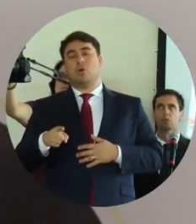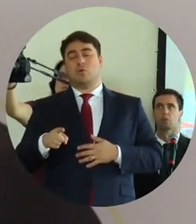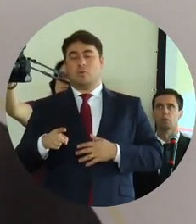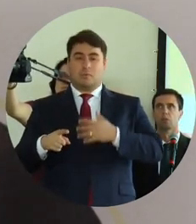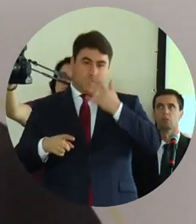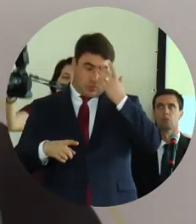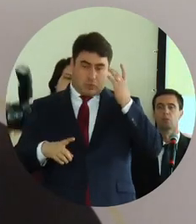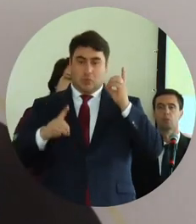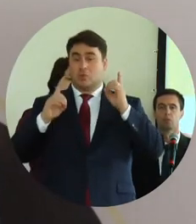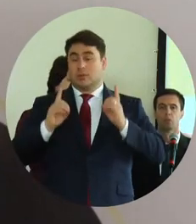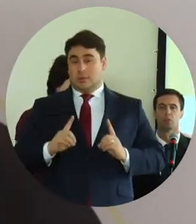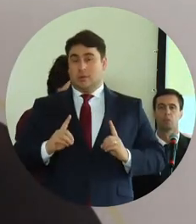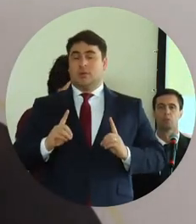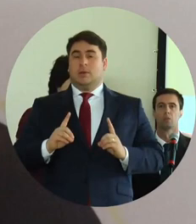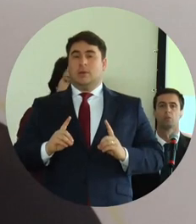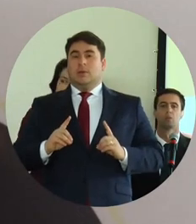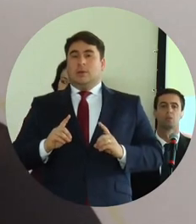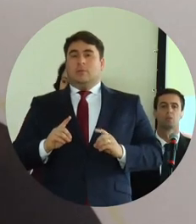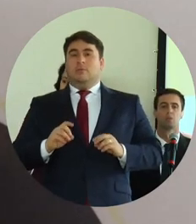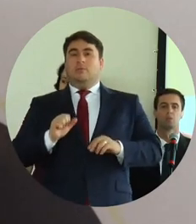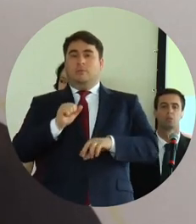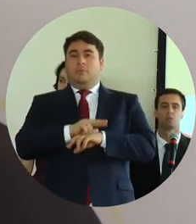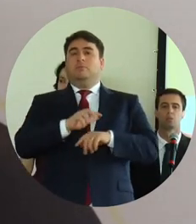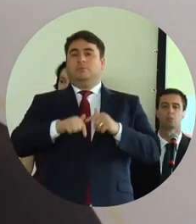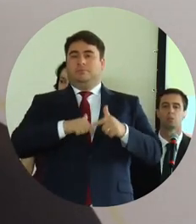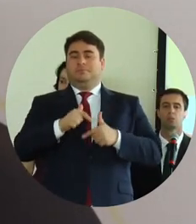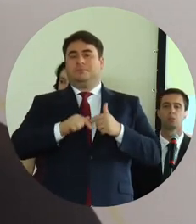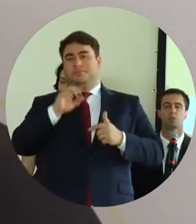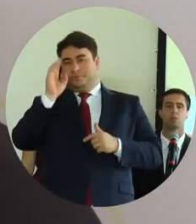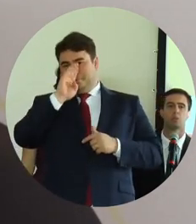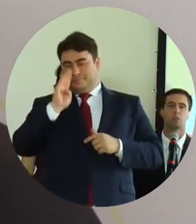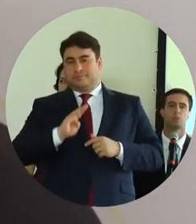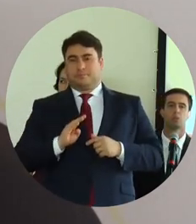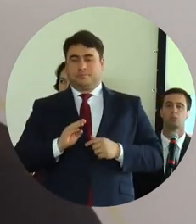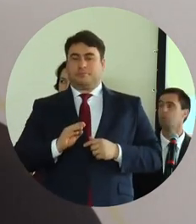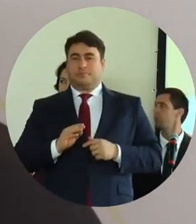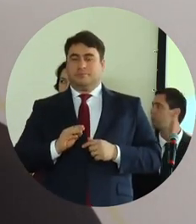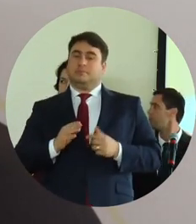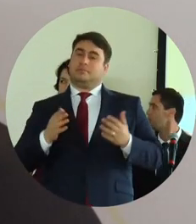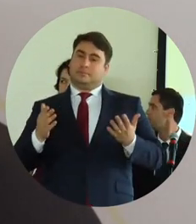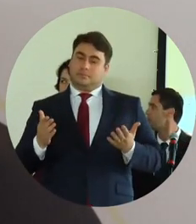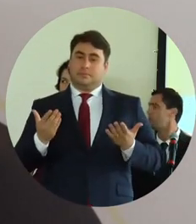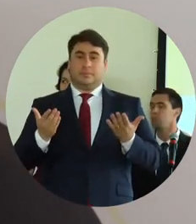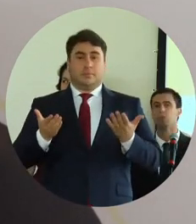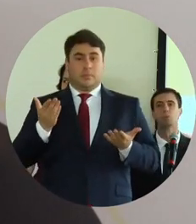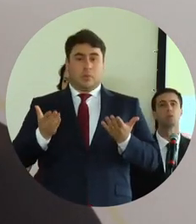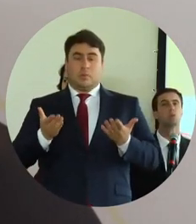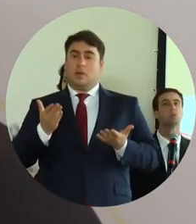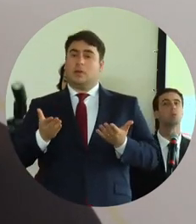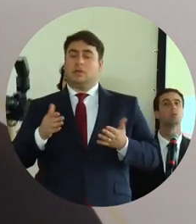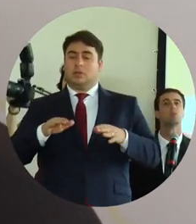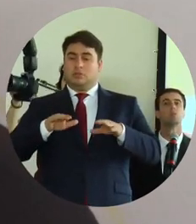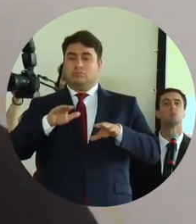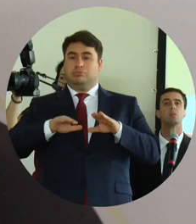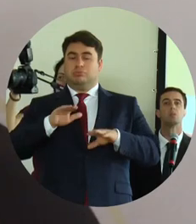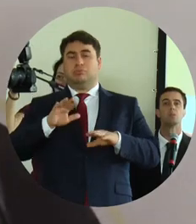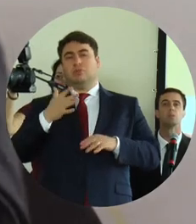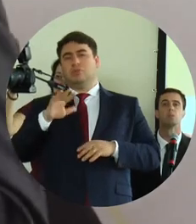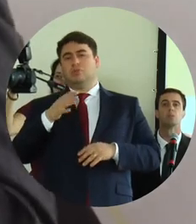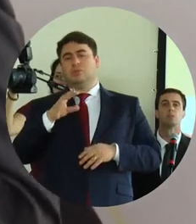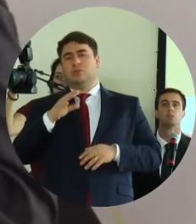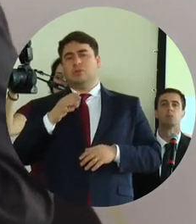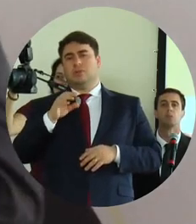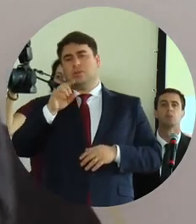2 mil pessoas com deficiência empregadas e trabalhando. Portanto, a média de cumprimento da lei é em torno